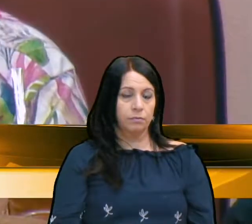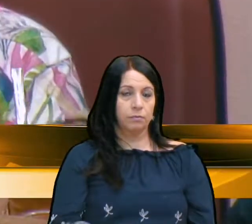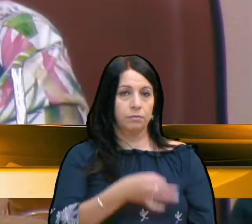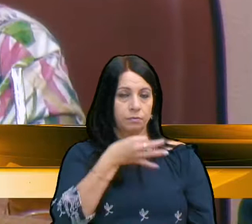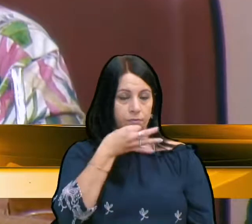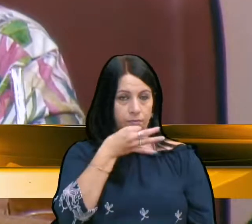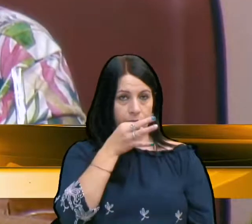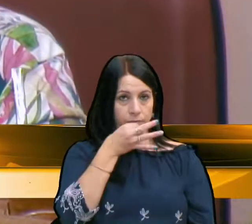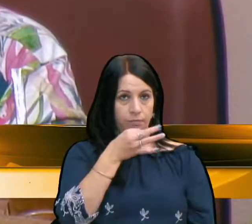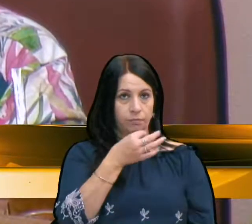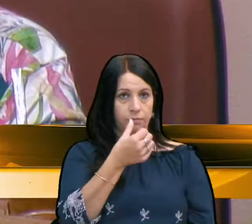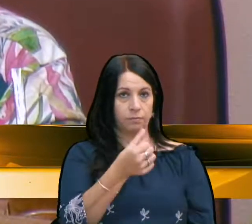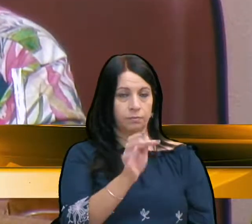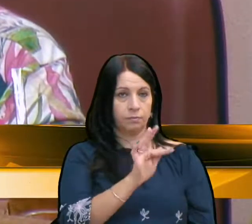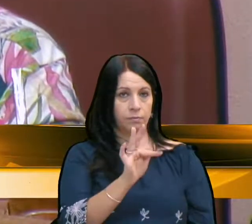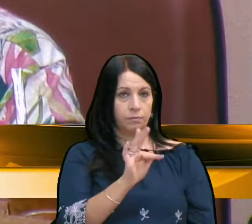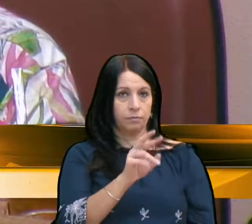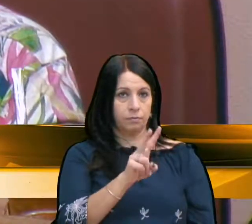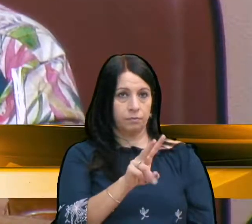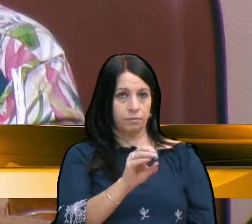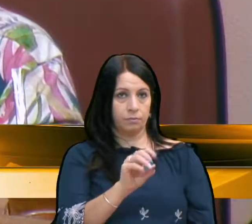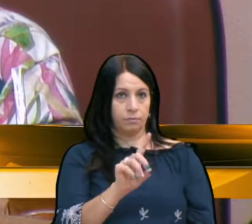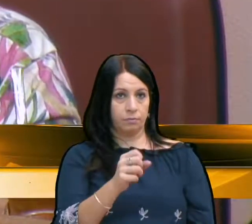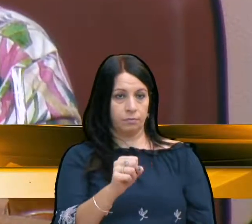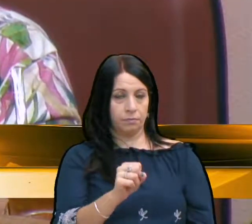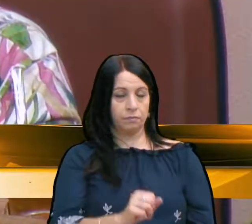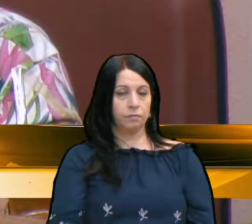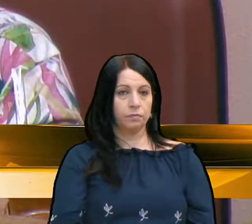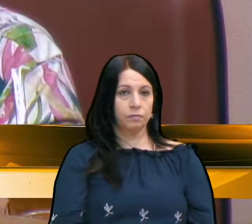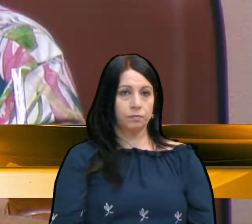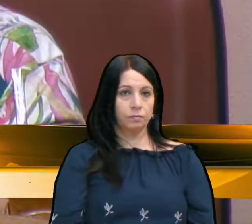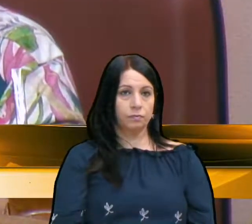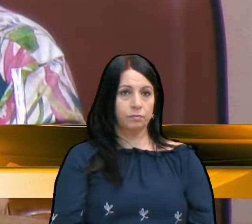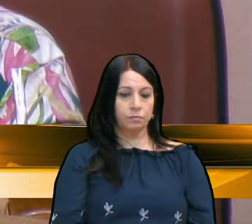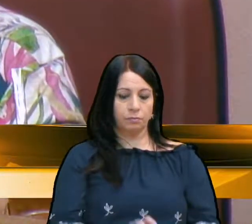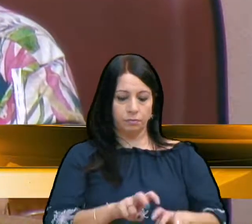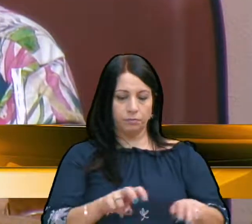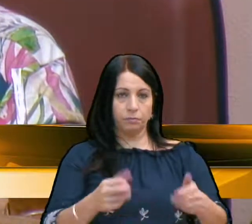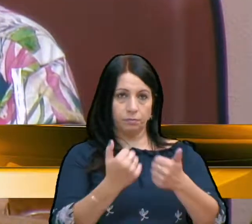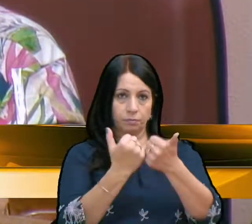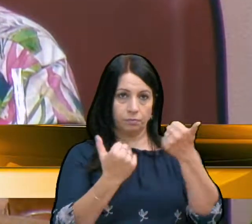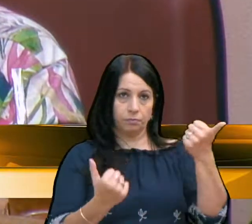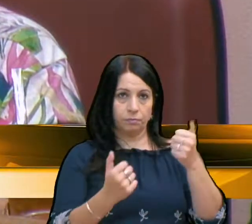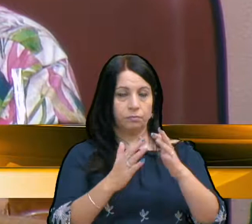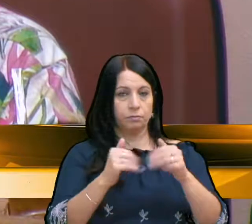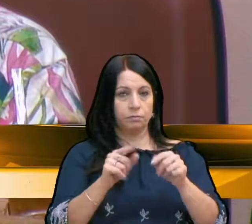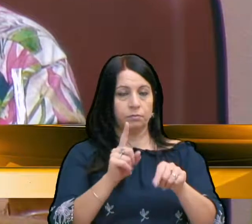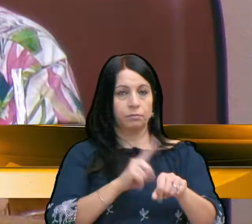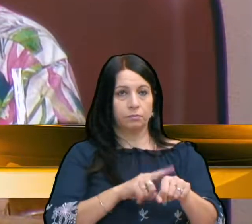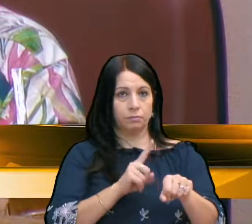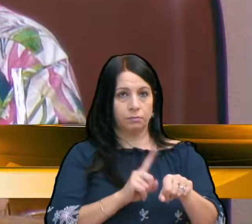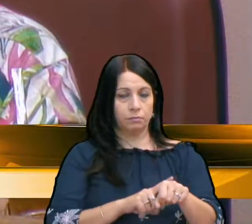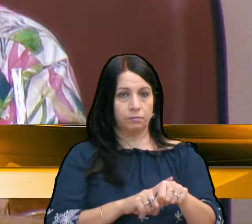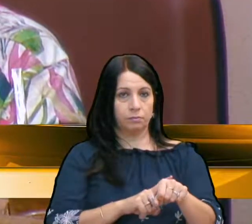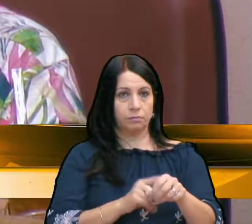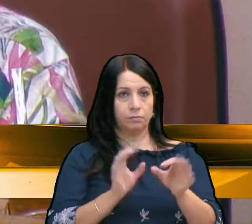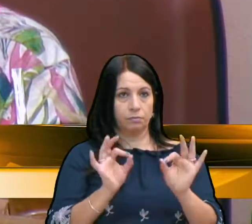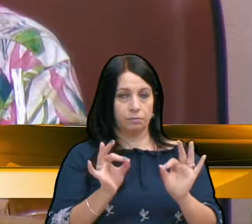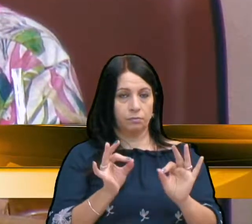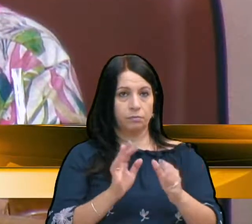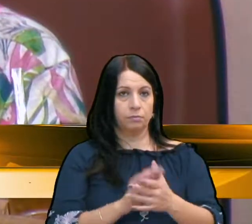Caxias do Sul, 6 de fevereiro de 2018. A mesa diretora solicita cedência, mediante